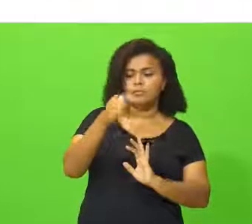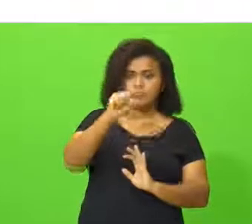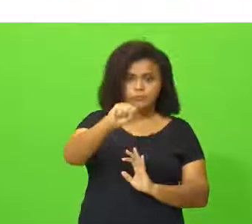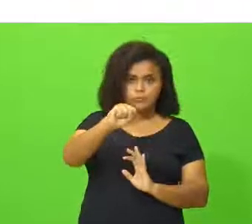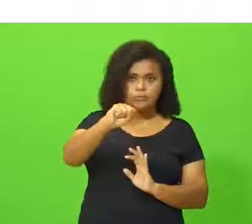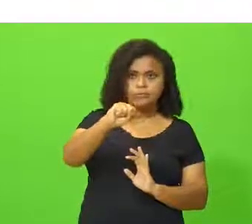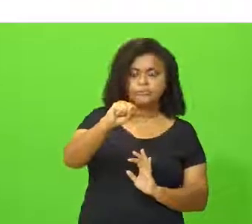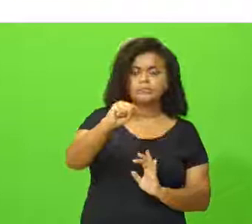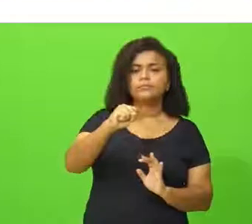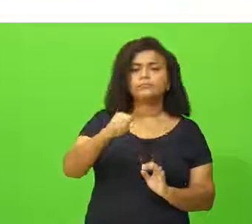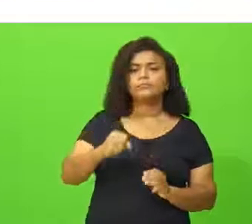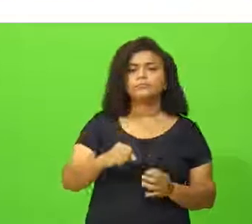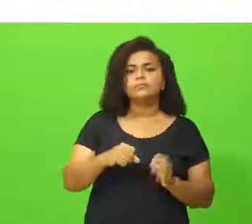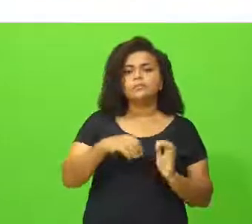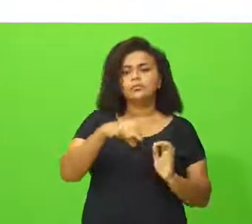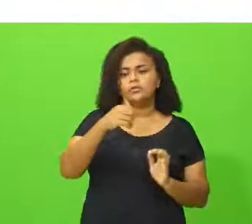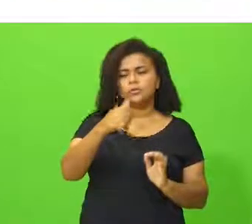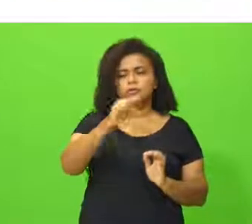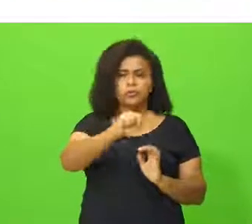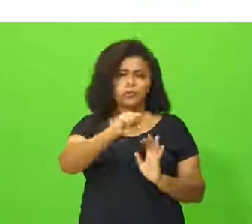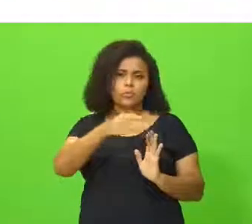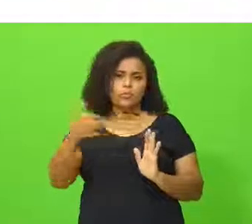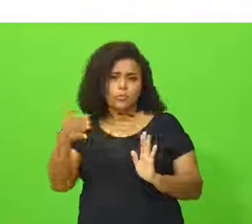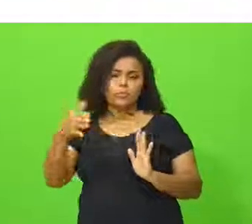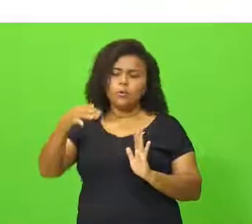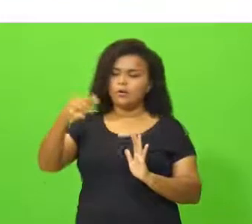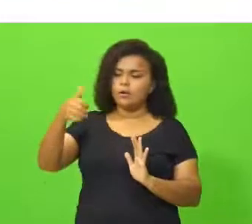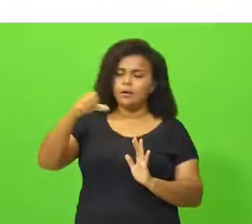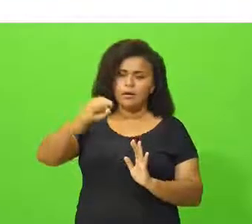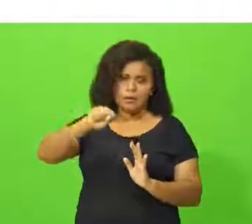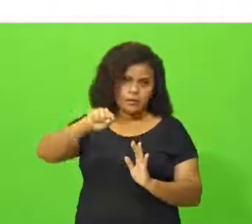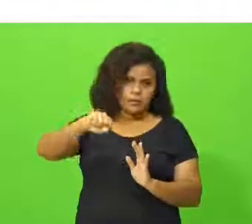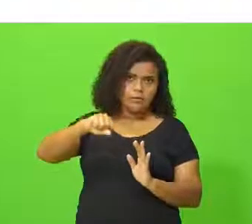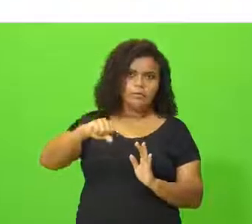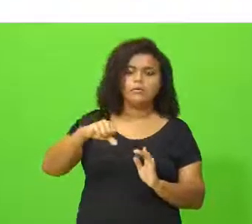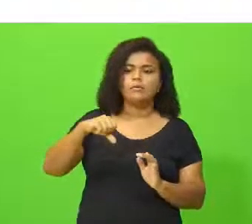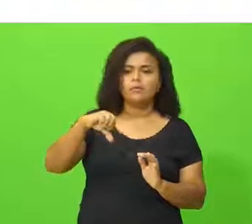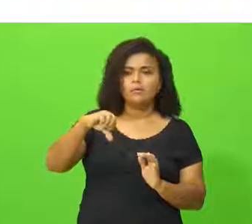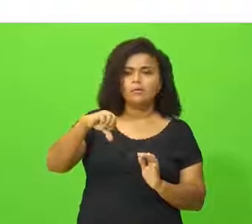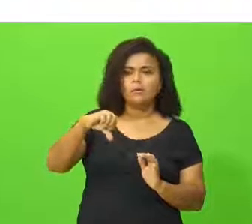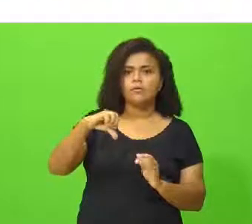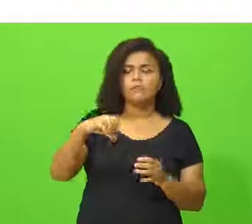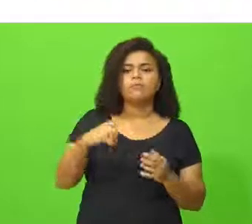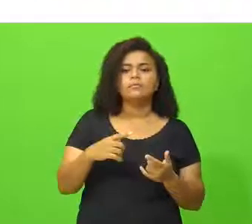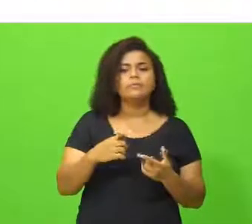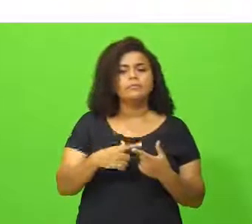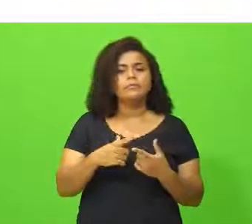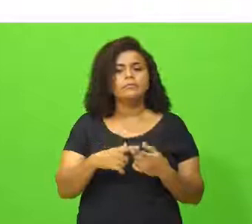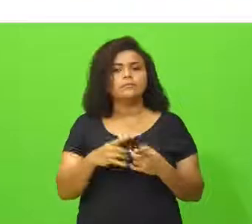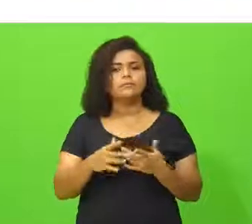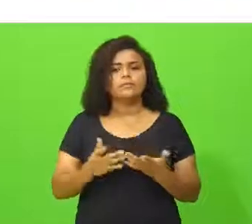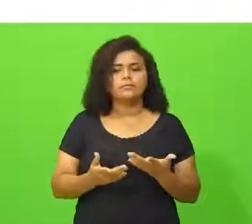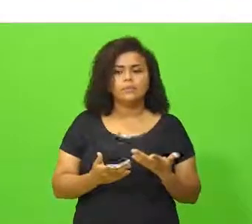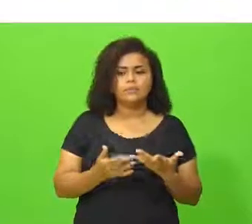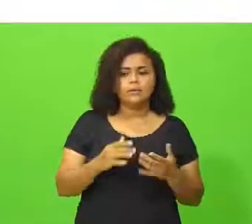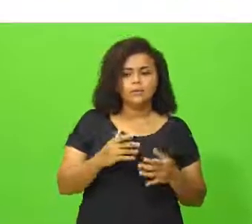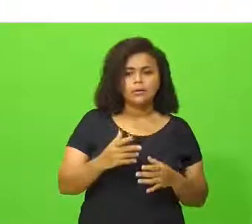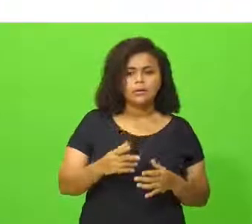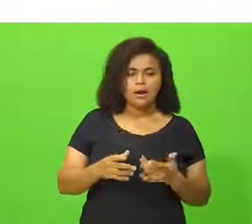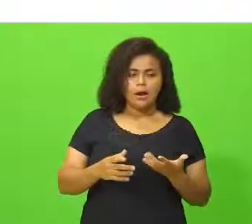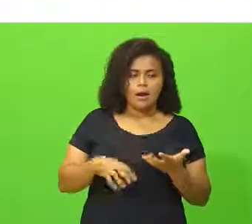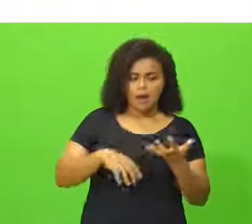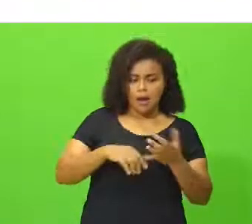XVIII, com 18, 19, com o grande marco da degradação do meio, que vai ser a